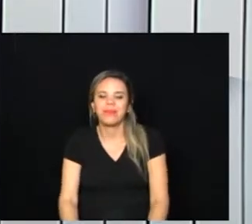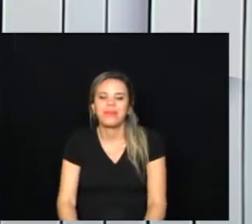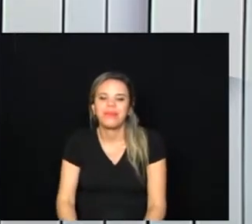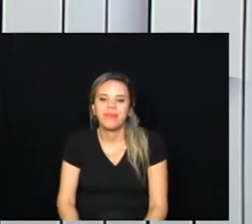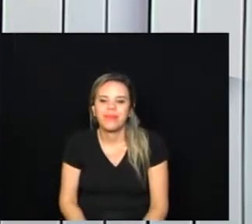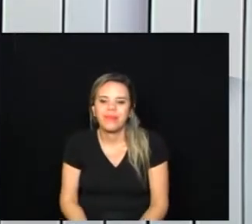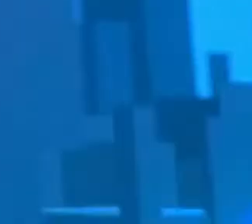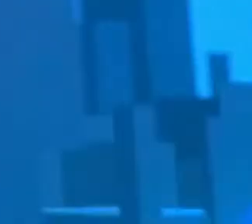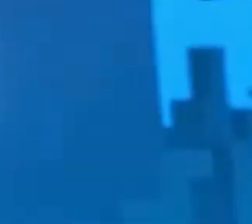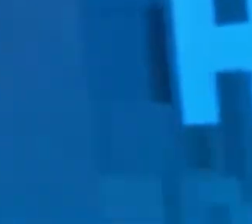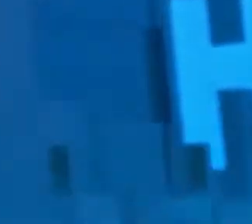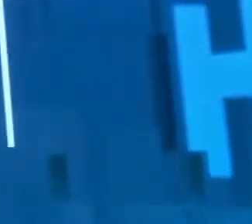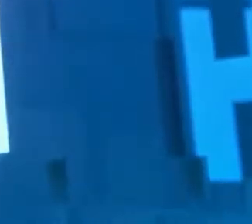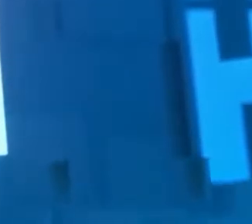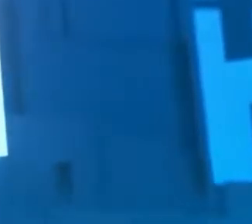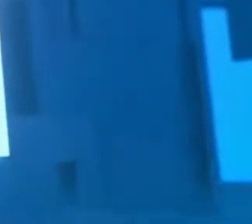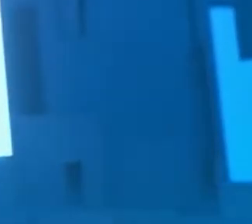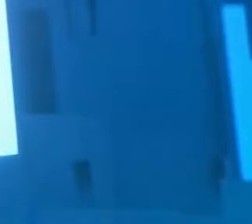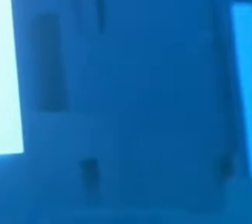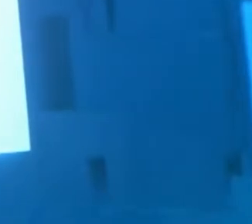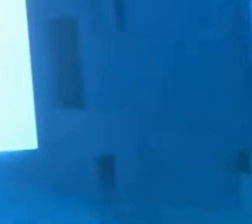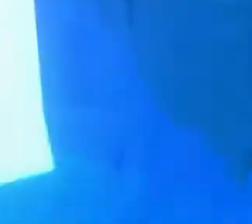rapidinho.